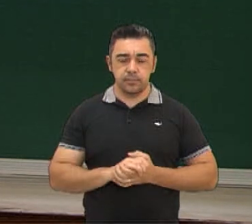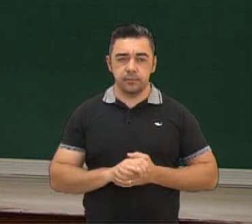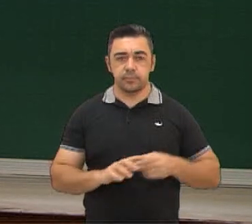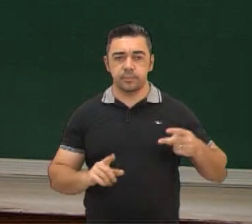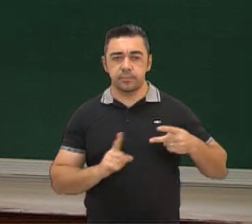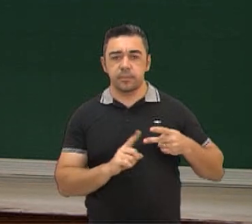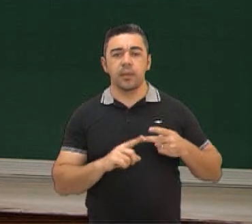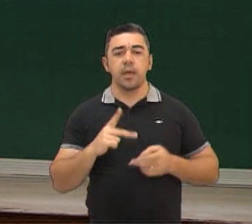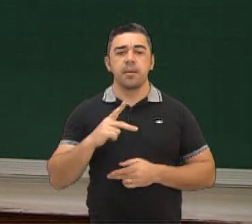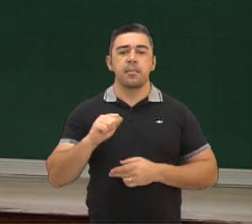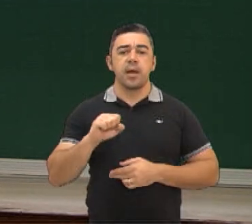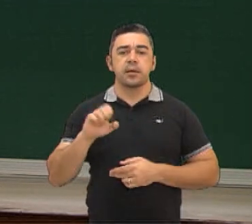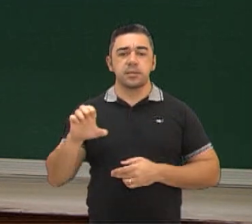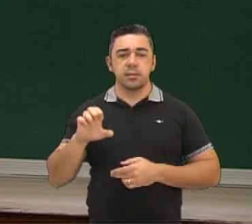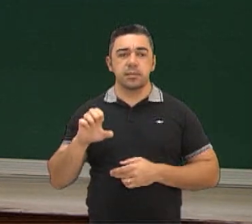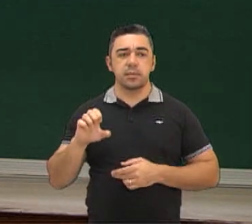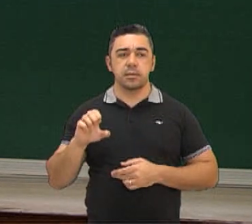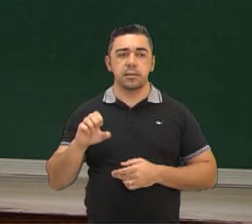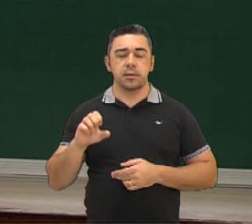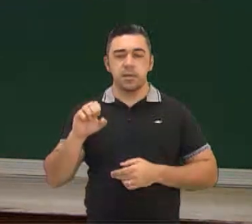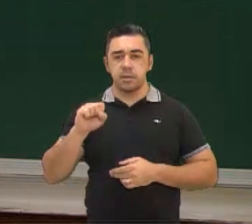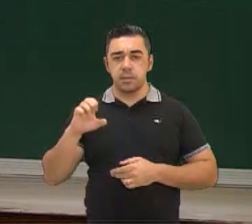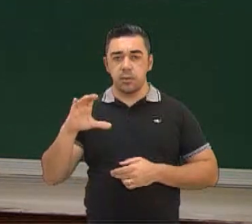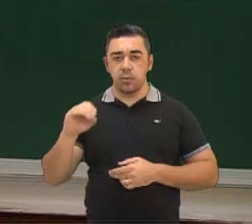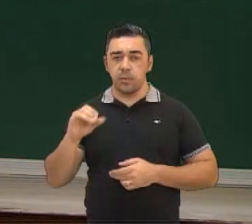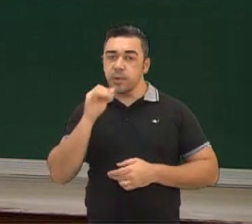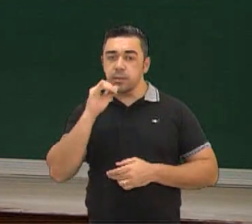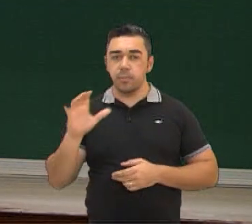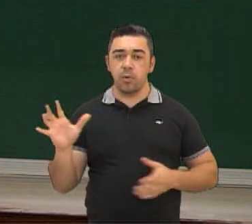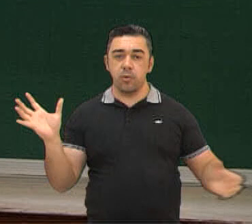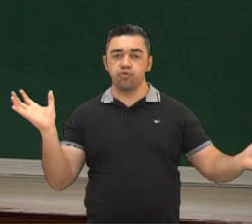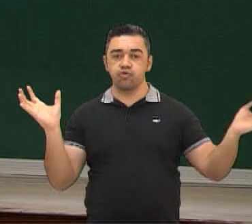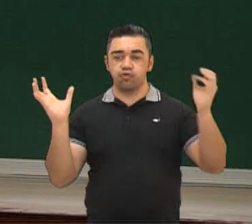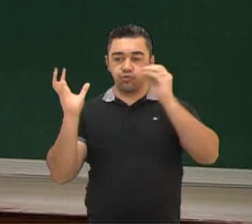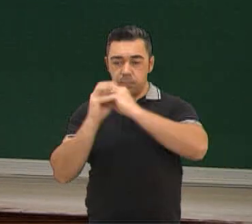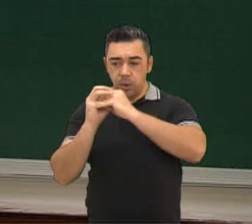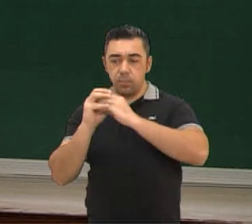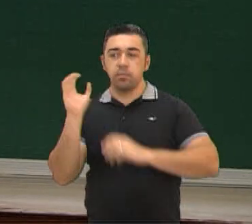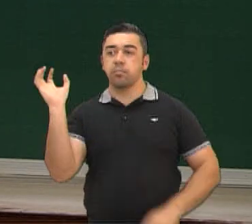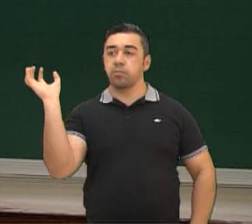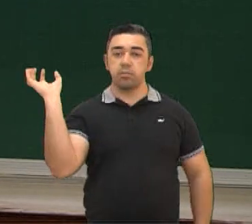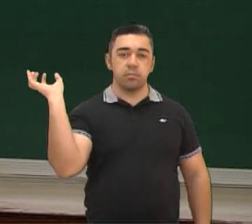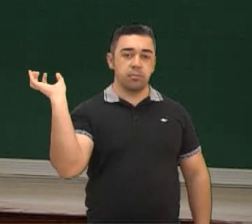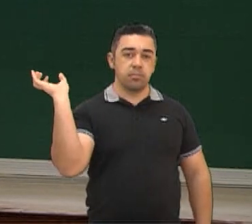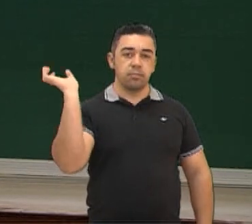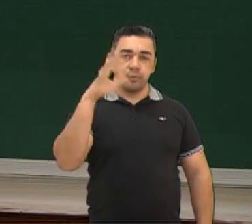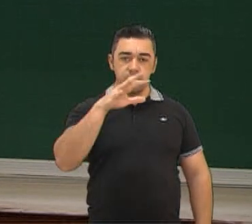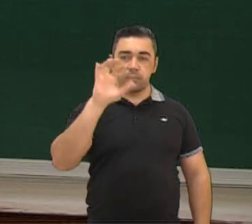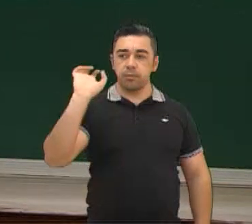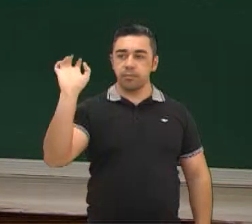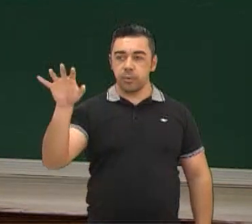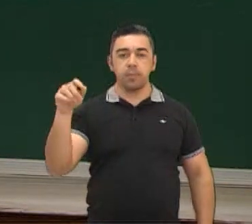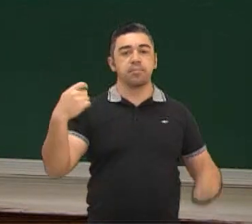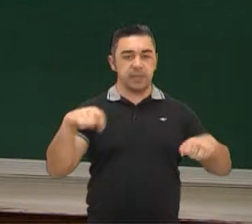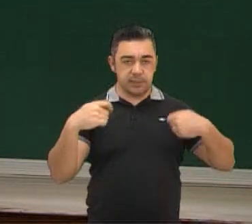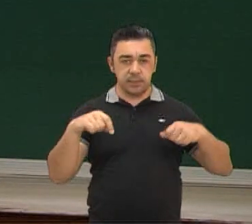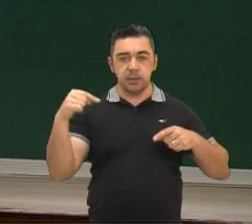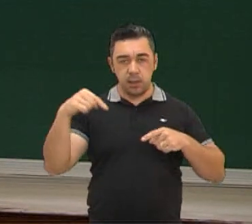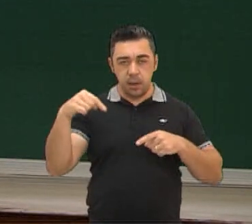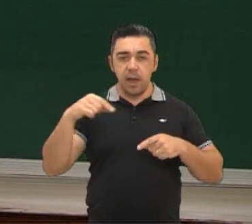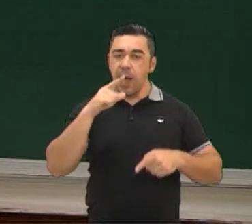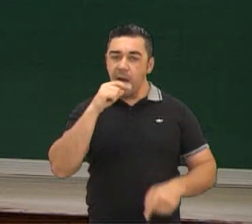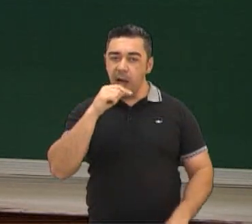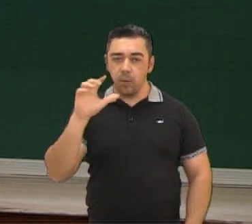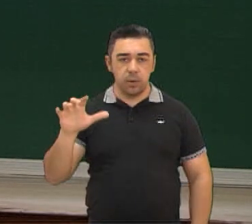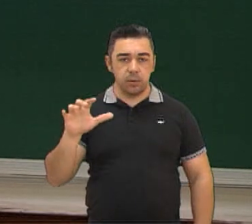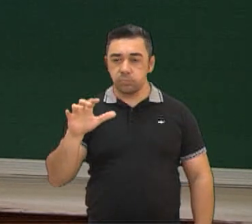é jogada sem tocar a água, então sai da mão de um atleta, vai pelo ar até a mão do outro